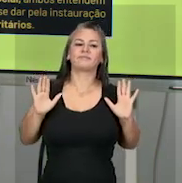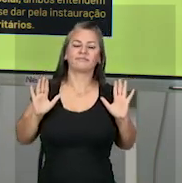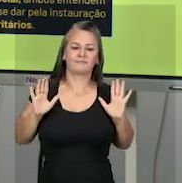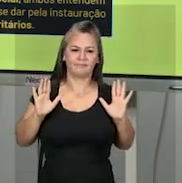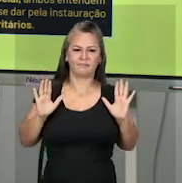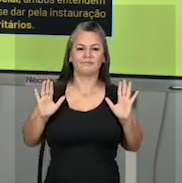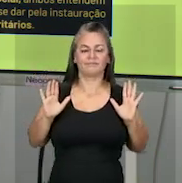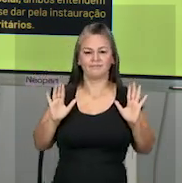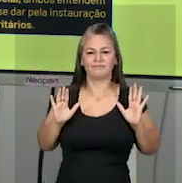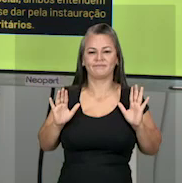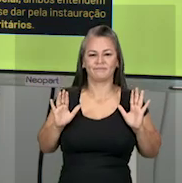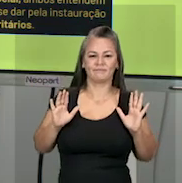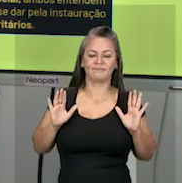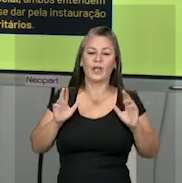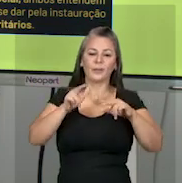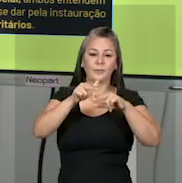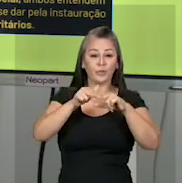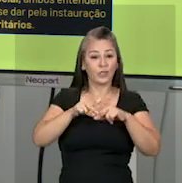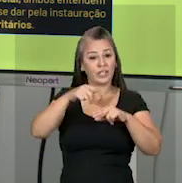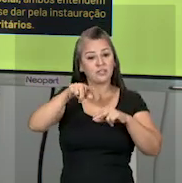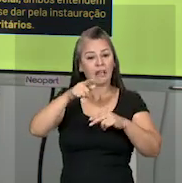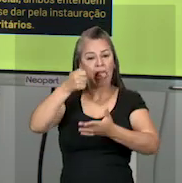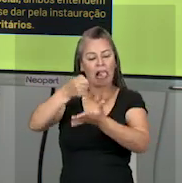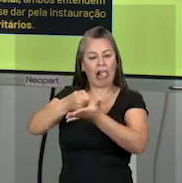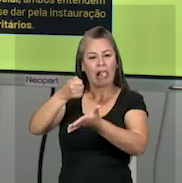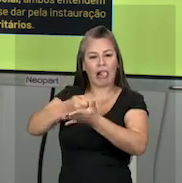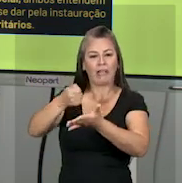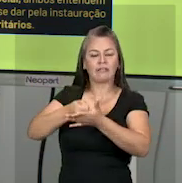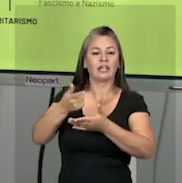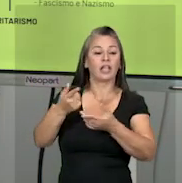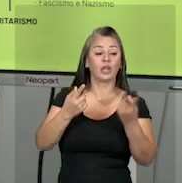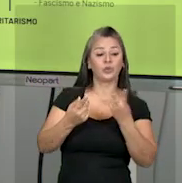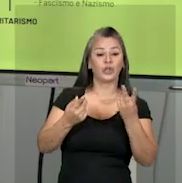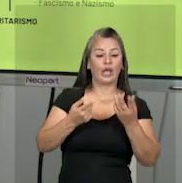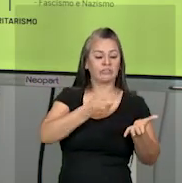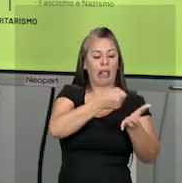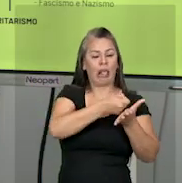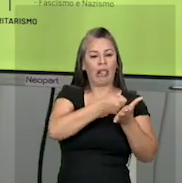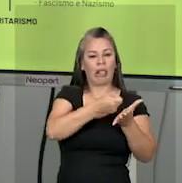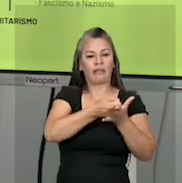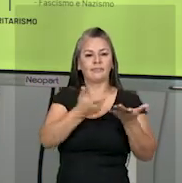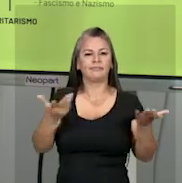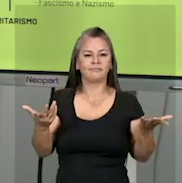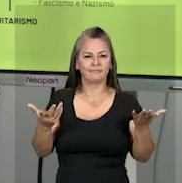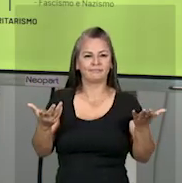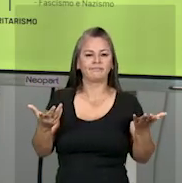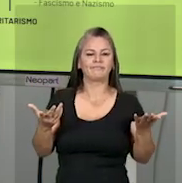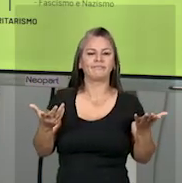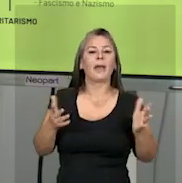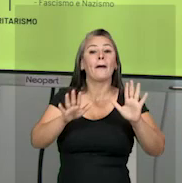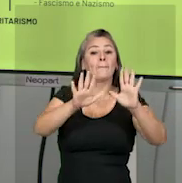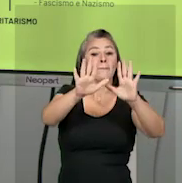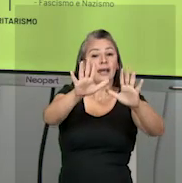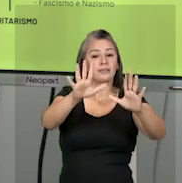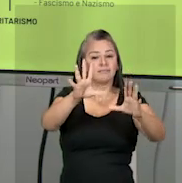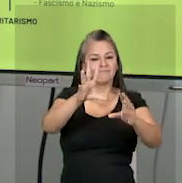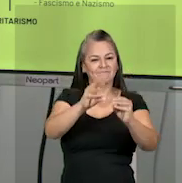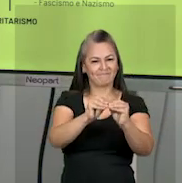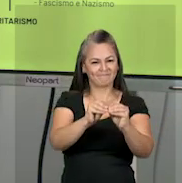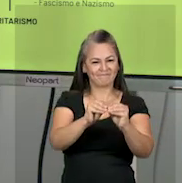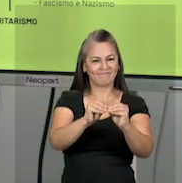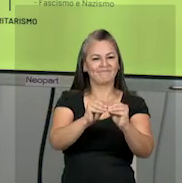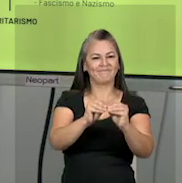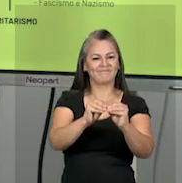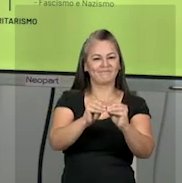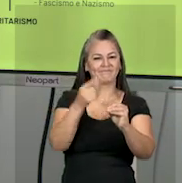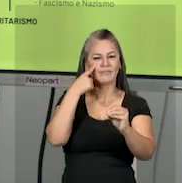é muito profunda e por isso são regimes autoritários de direita e esquerda que não valorizam a liberdade. Gente, para finalizar, a gente